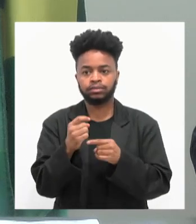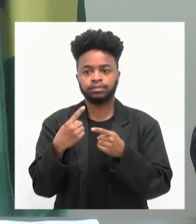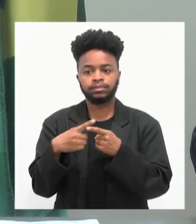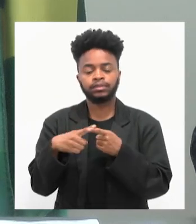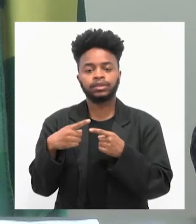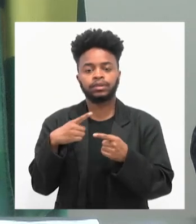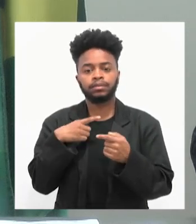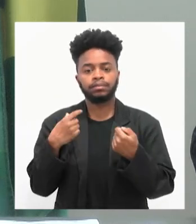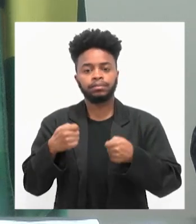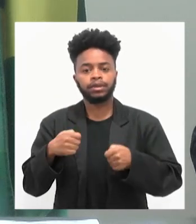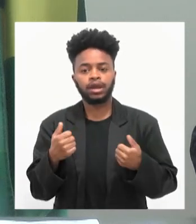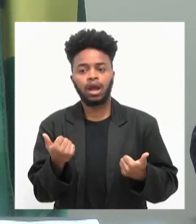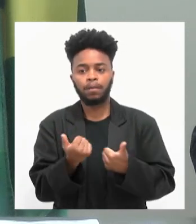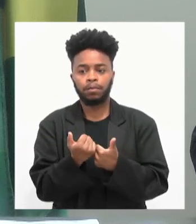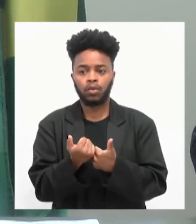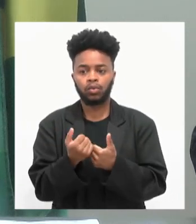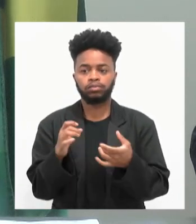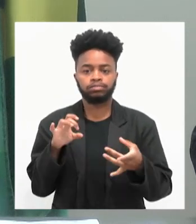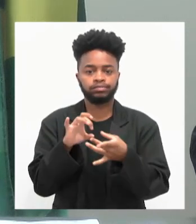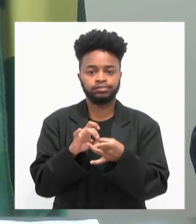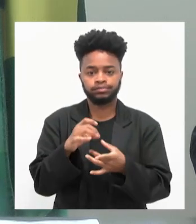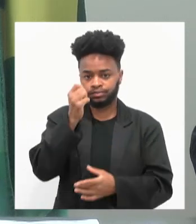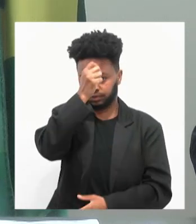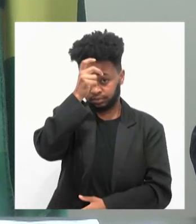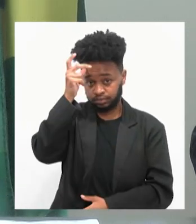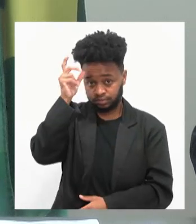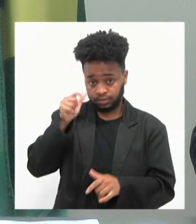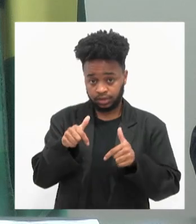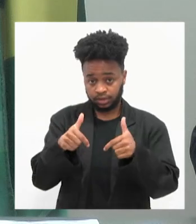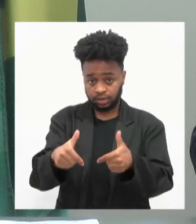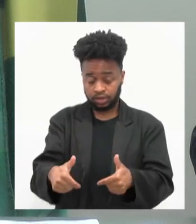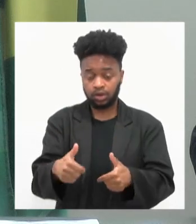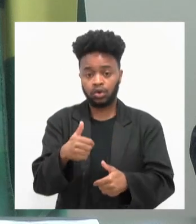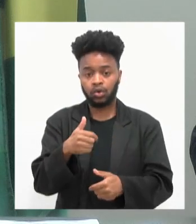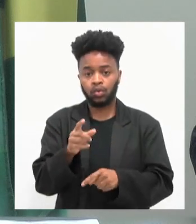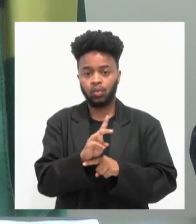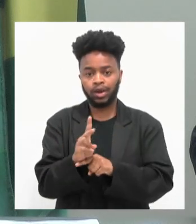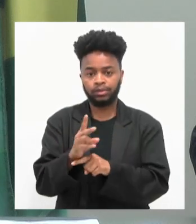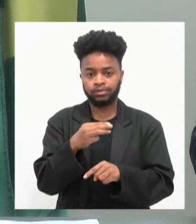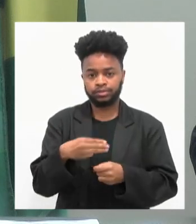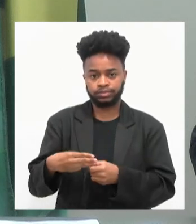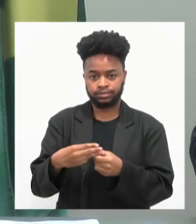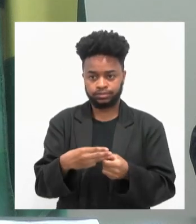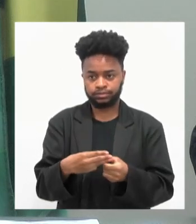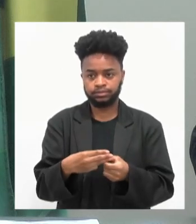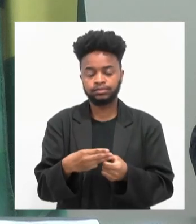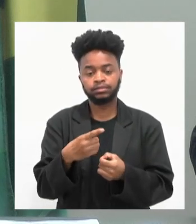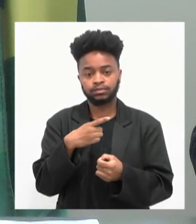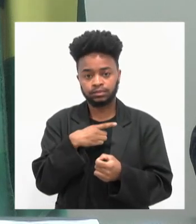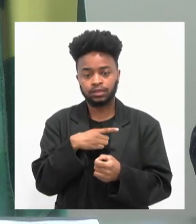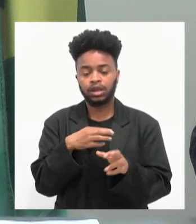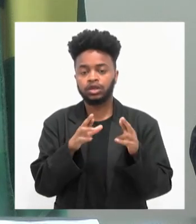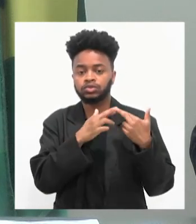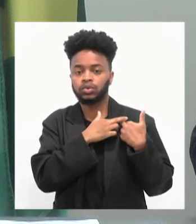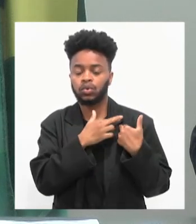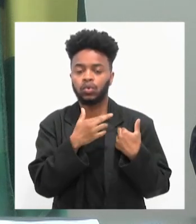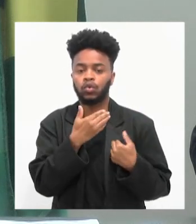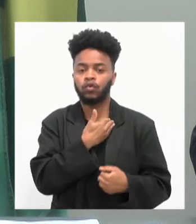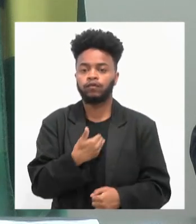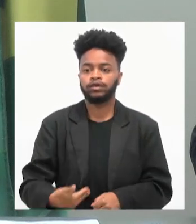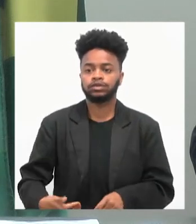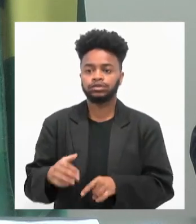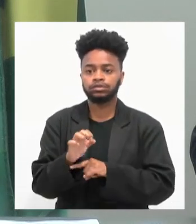PM tem, esse convênio com as prefeituras, das operações feitas pelas guardas municipais de tais prefeituras. Recai sobre o governo do Estado. Porque quando tem